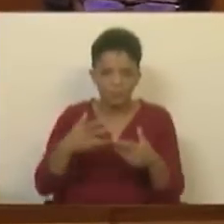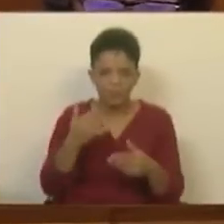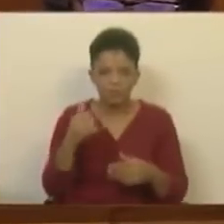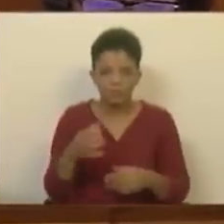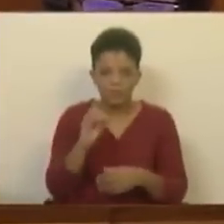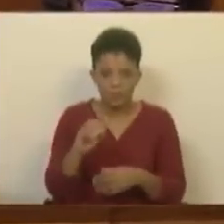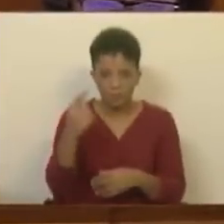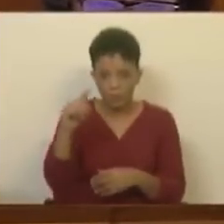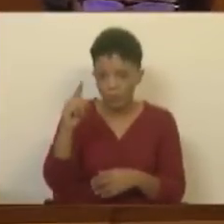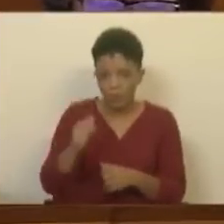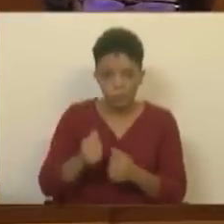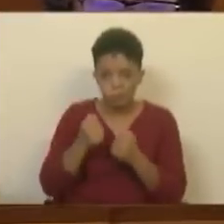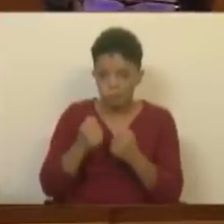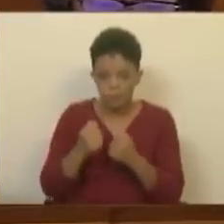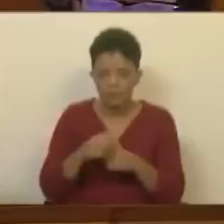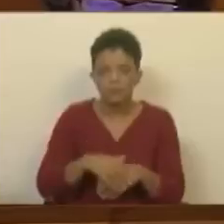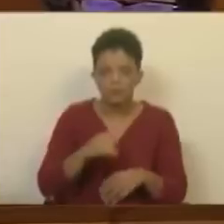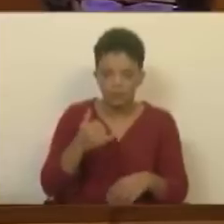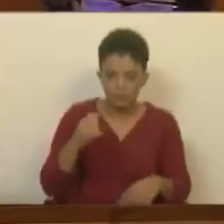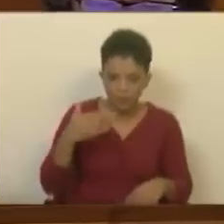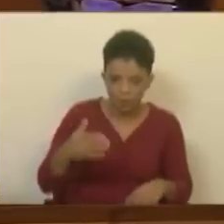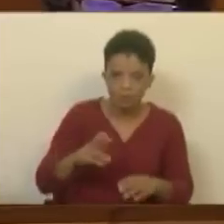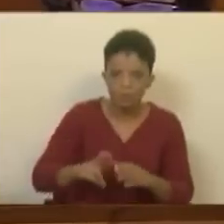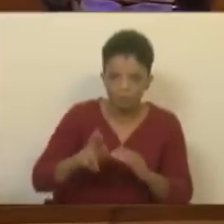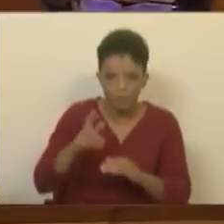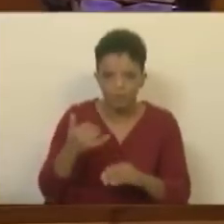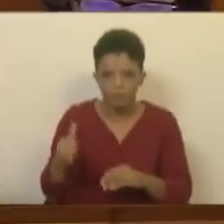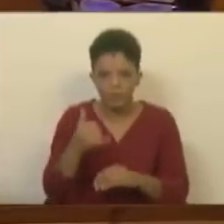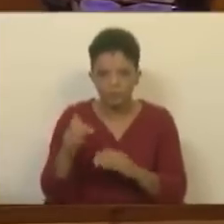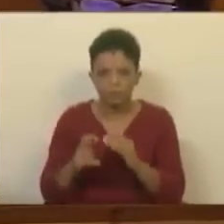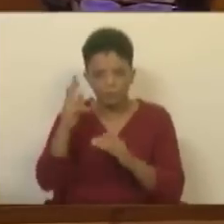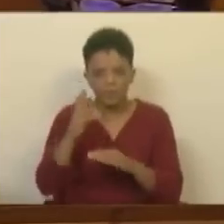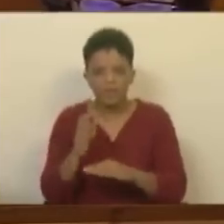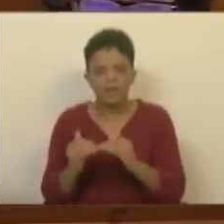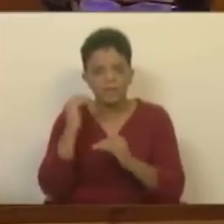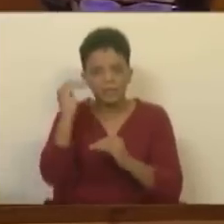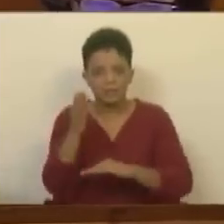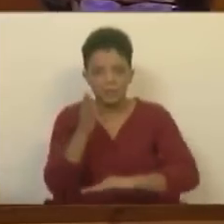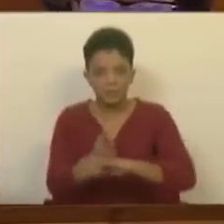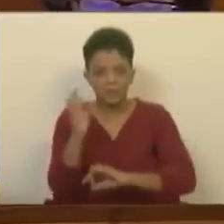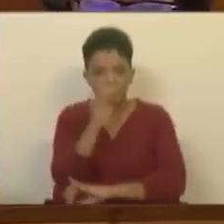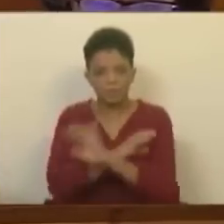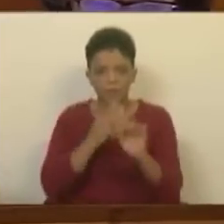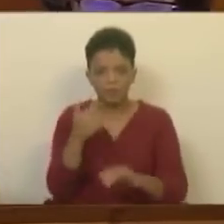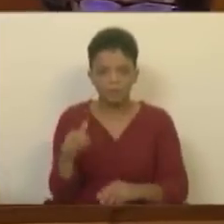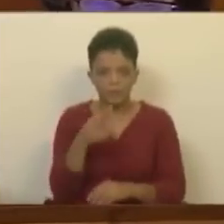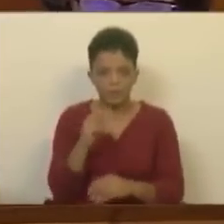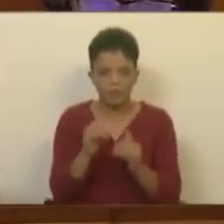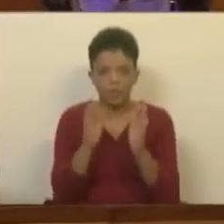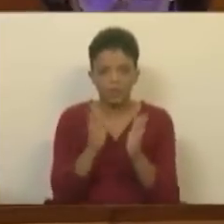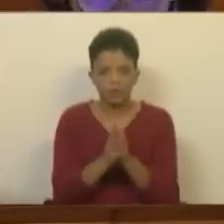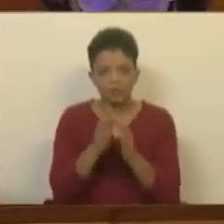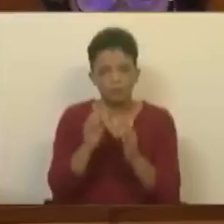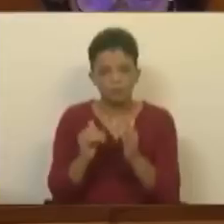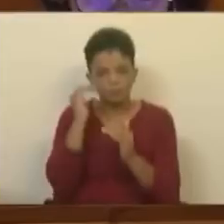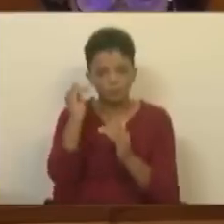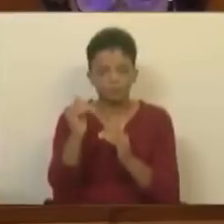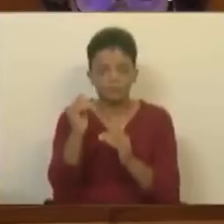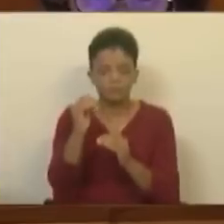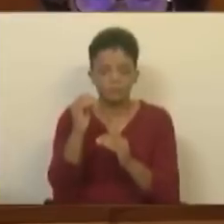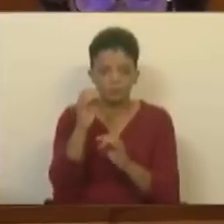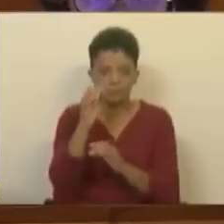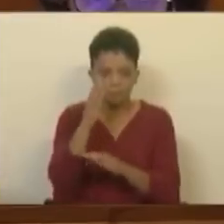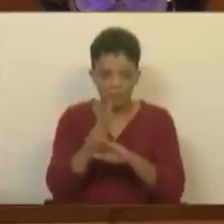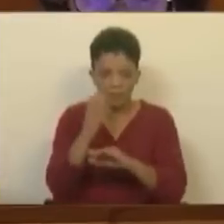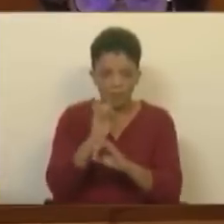2020 crescemos mesmo em 2021 em 2022% da Média europeia em 2023 de todos para mim vamos crescendo em Cima da Média europeia